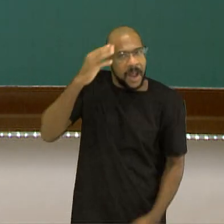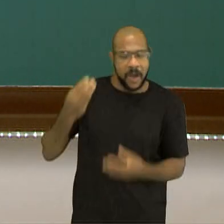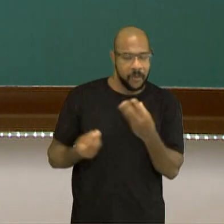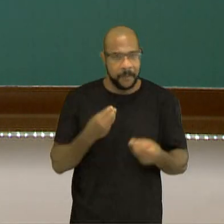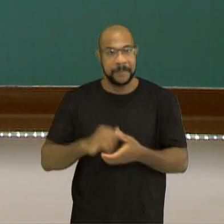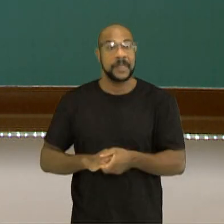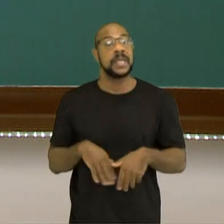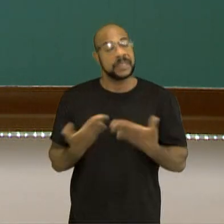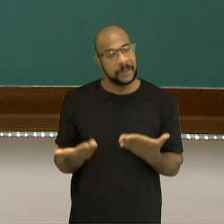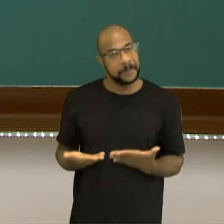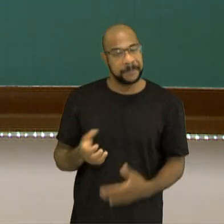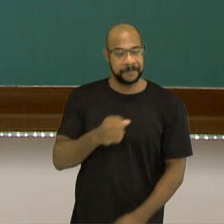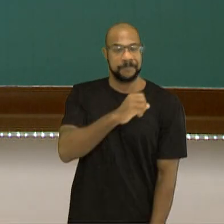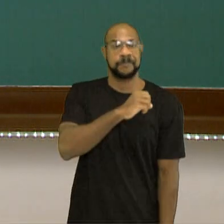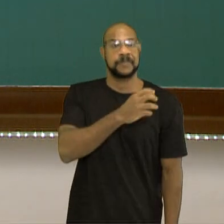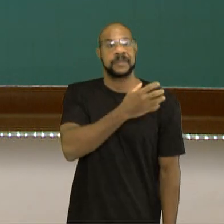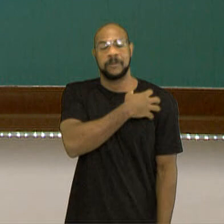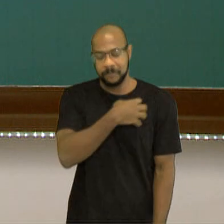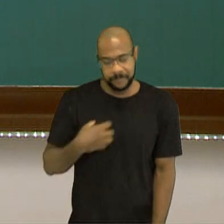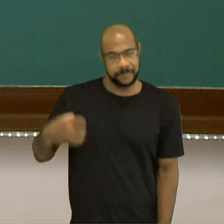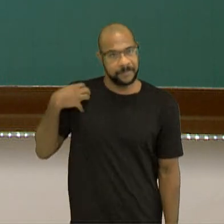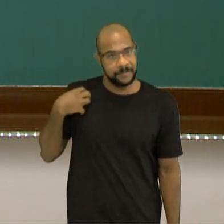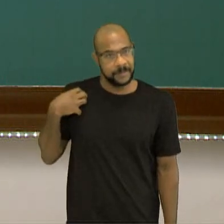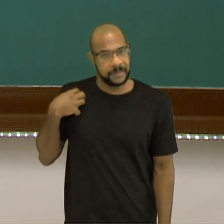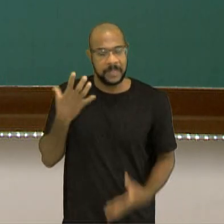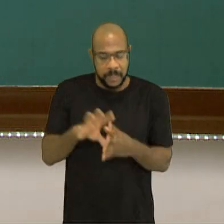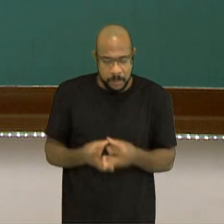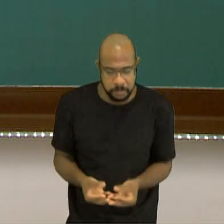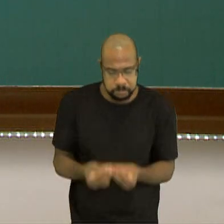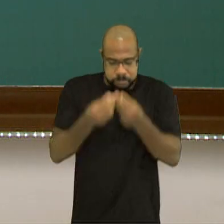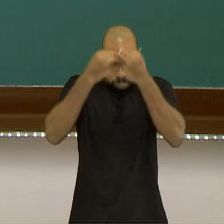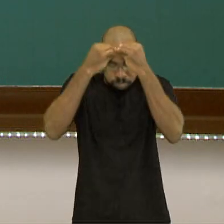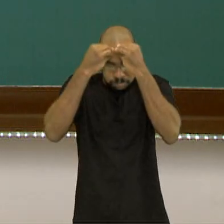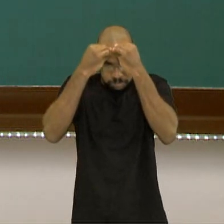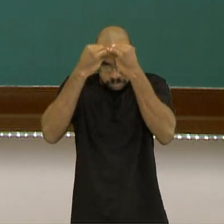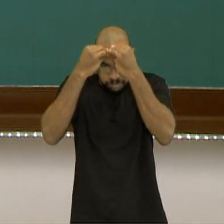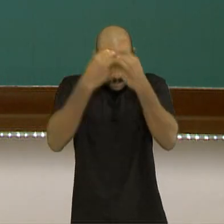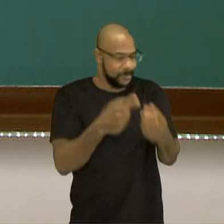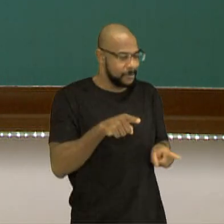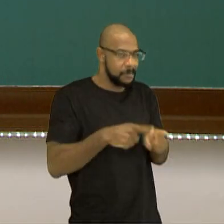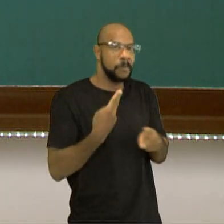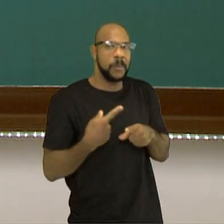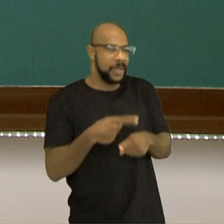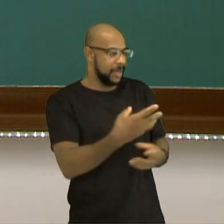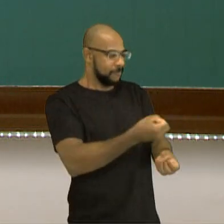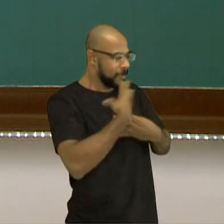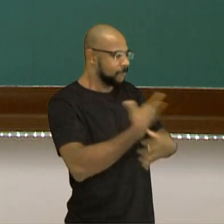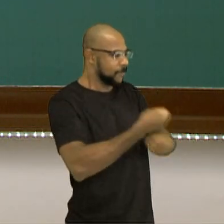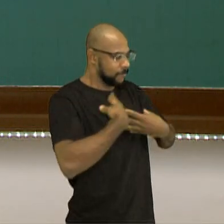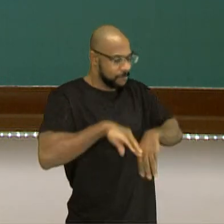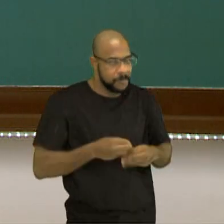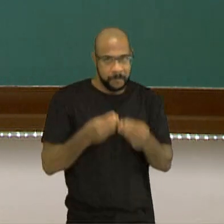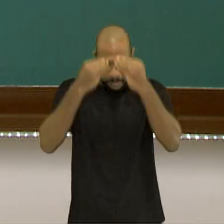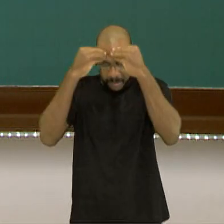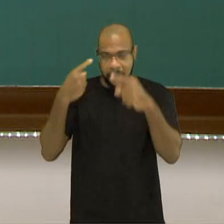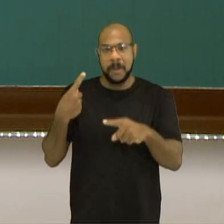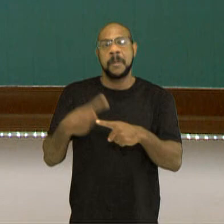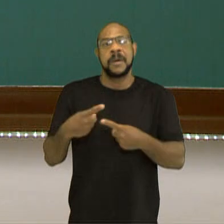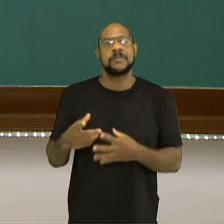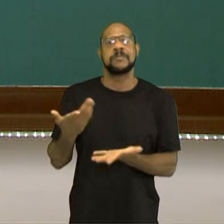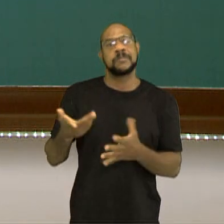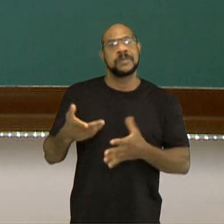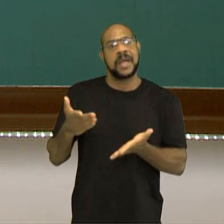Platão resolveu eternizar o pensamento de seu mestre através dos diálogos que